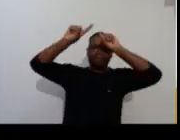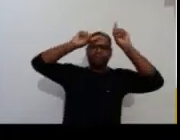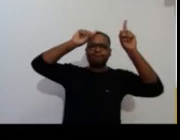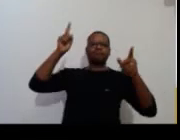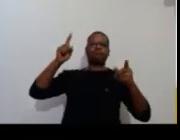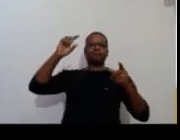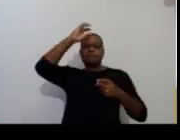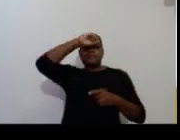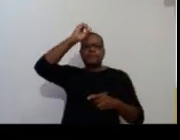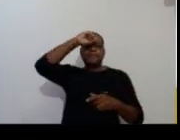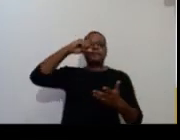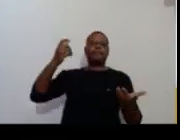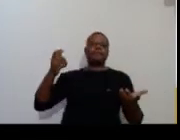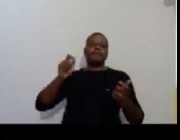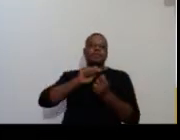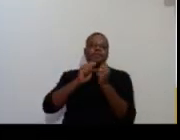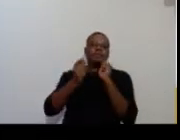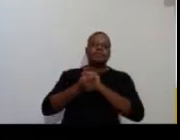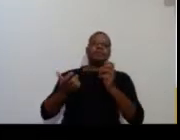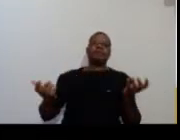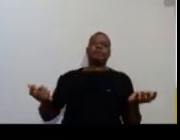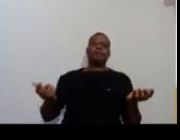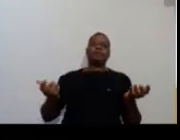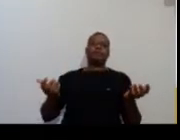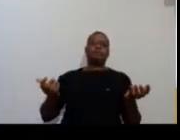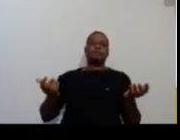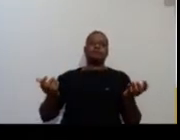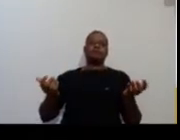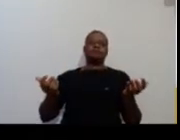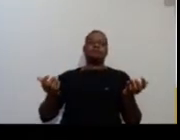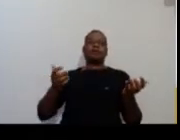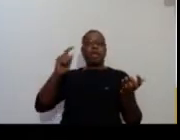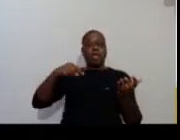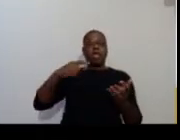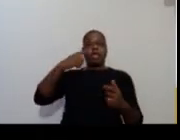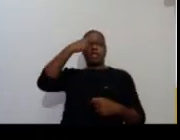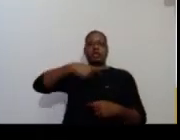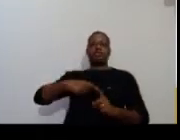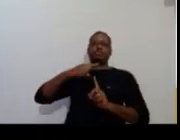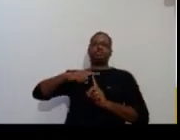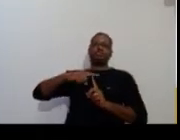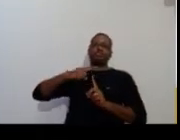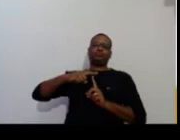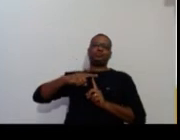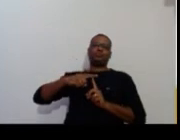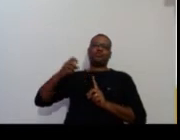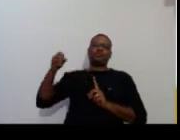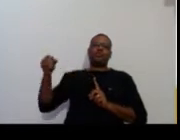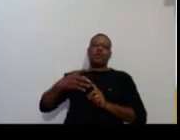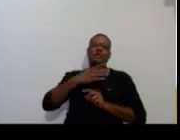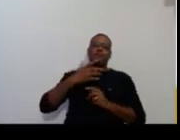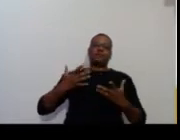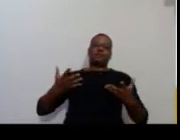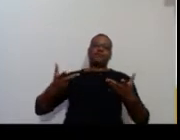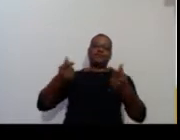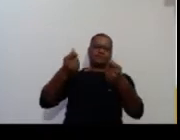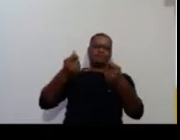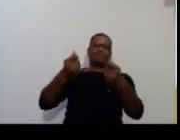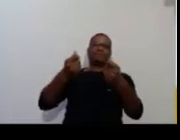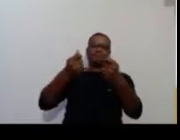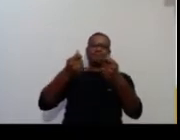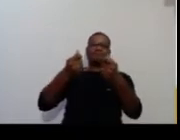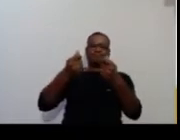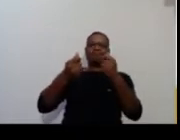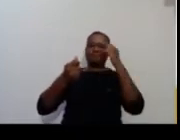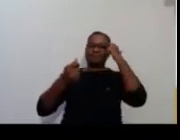aprender, de se adaptar. Esse é o tipo de novas habilidades que ela gosta de falar do futuro,